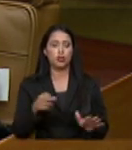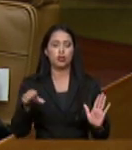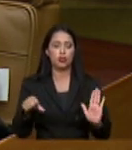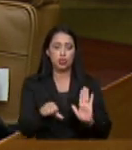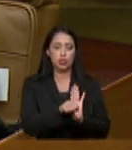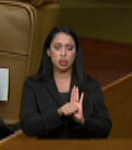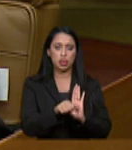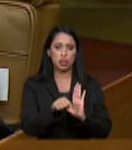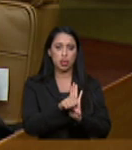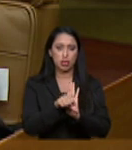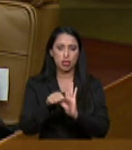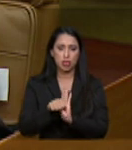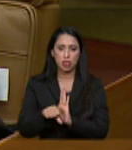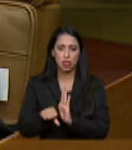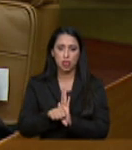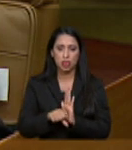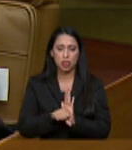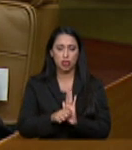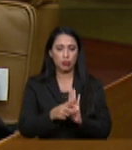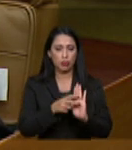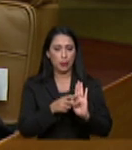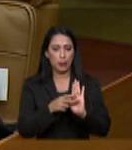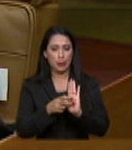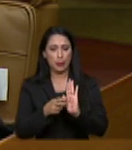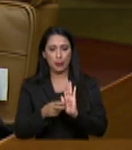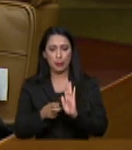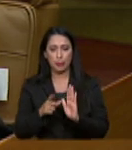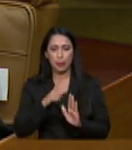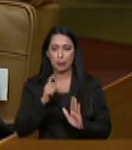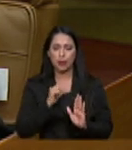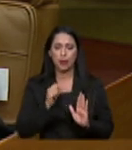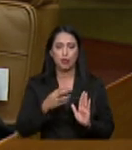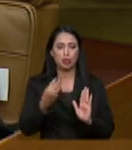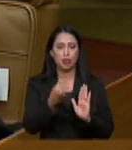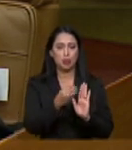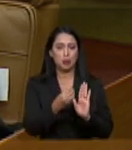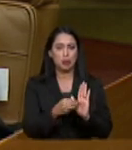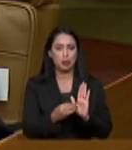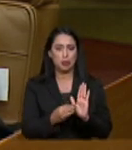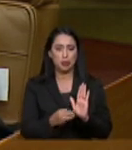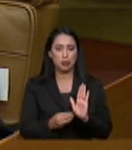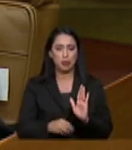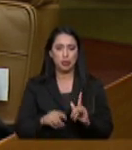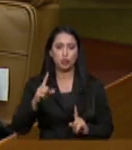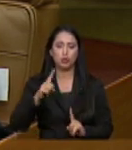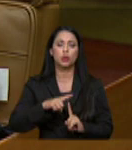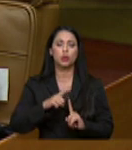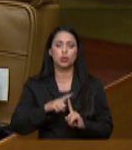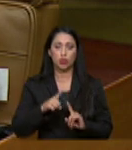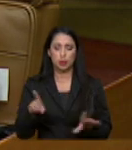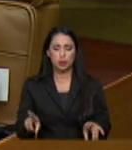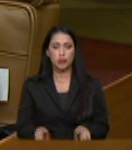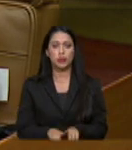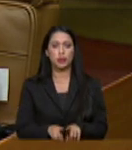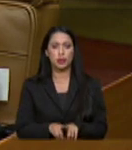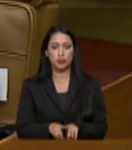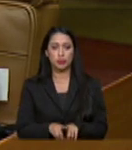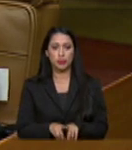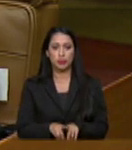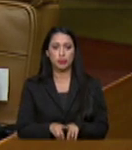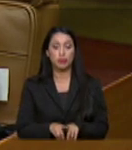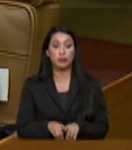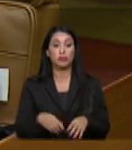delitos que lhe são imputados preenchendo as elementares dos tipos respectivos